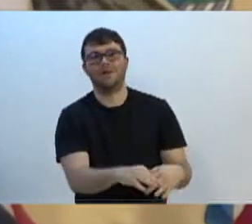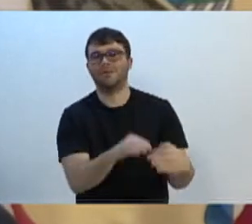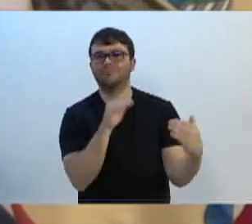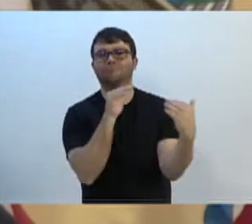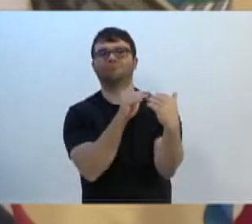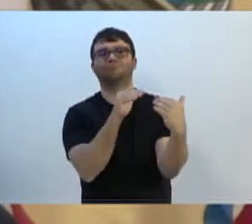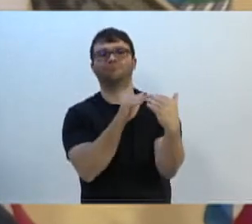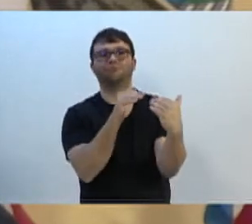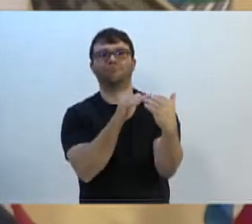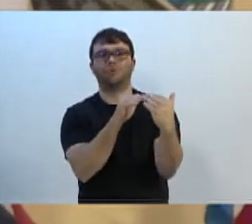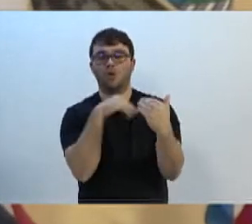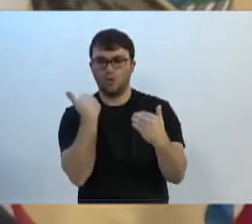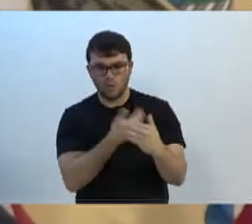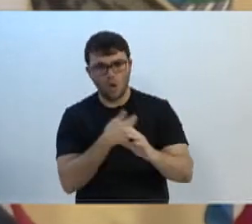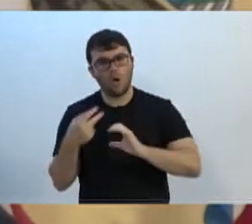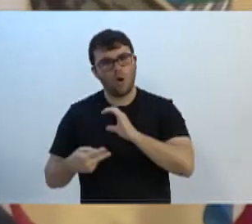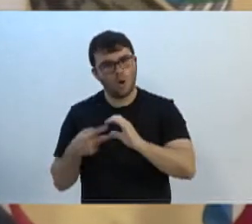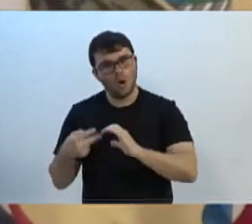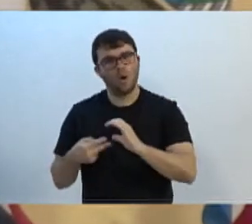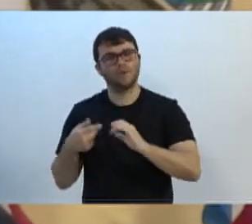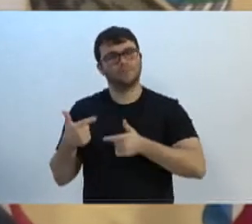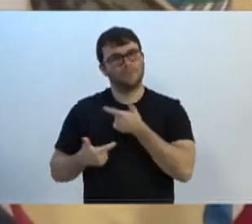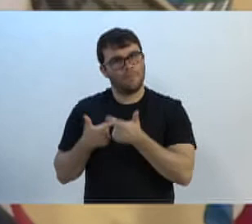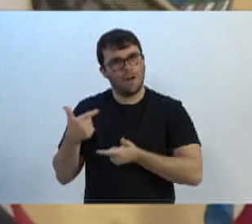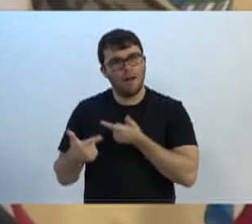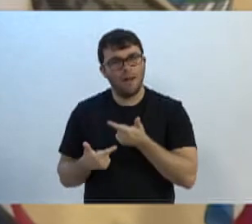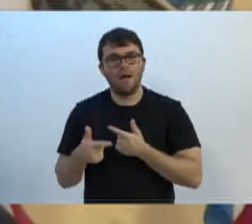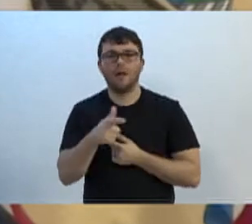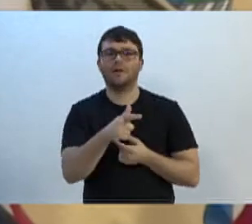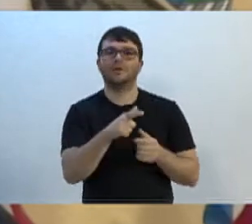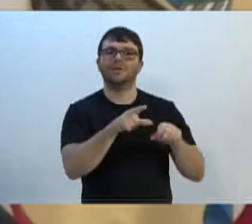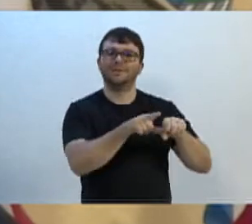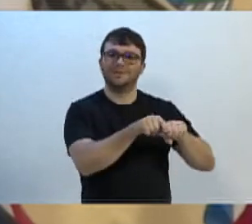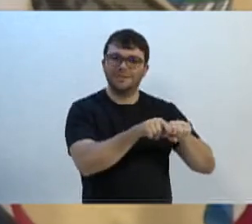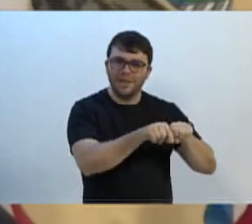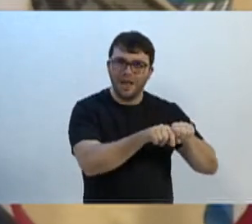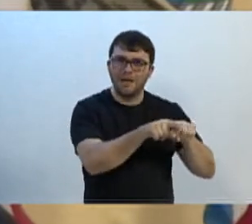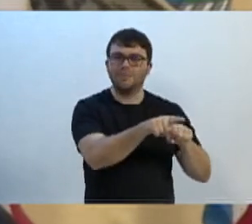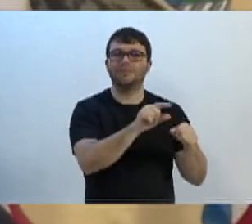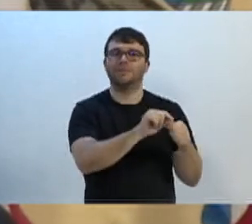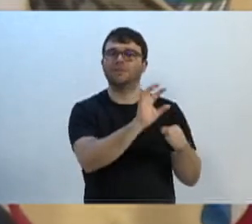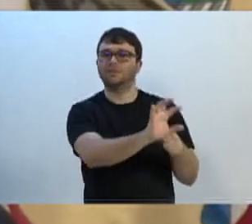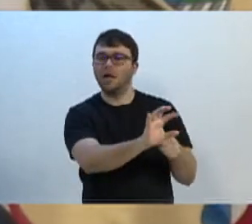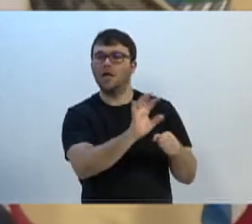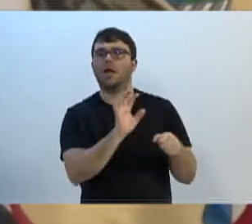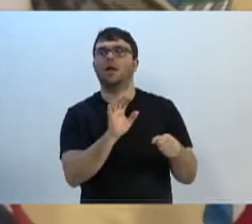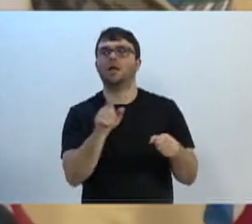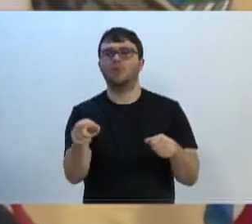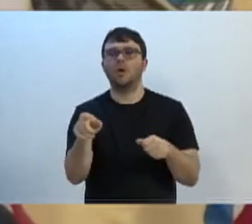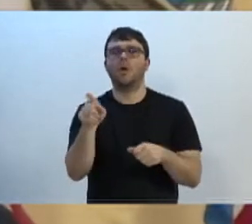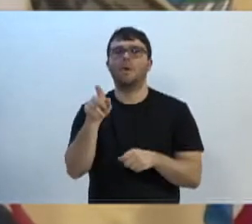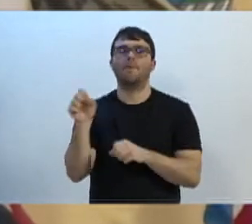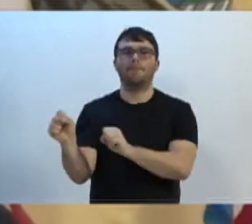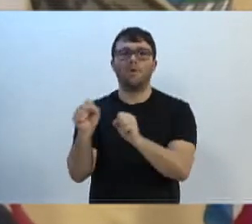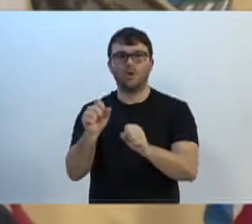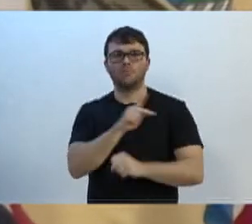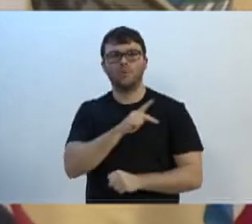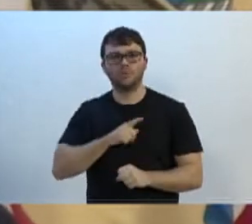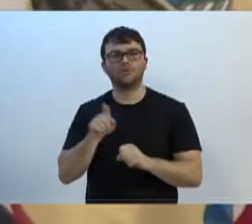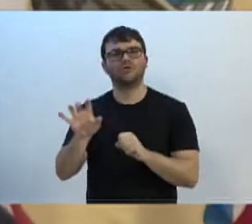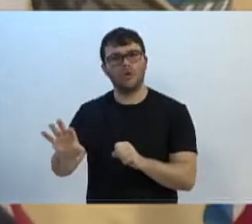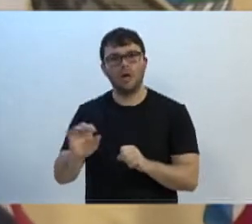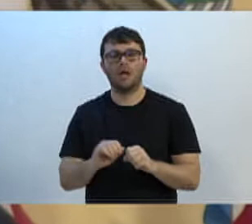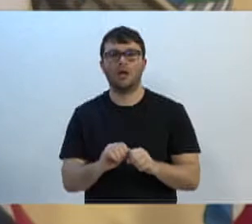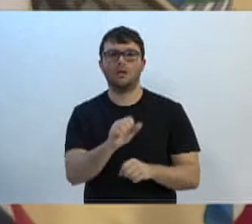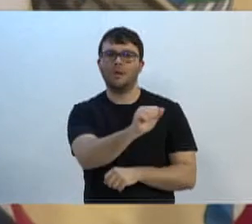nós aqui no legislativo Fazendo a nossa parte a secretaria educação fazendo a sua é o poder público fazendo a sua né as nossas